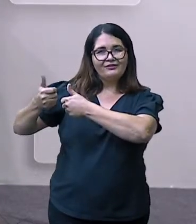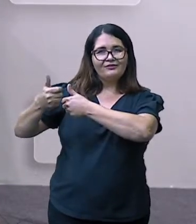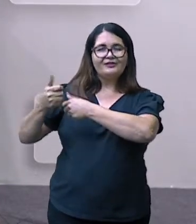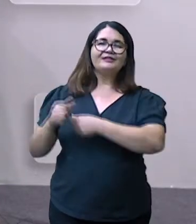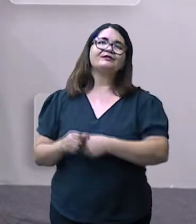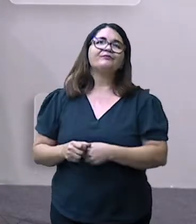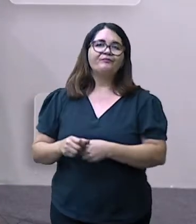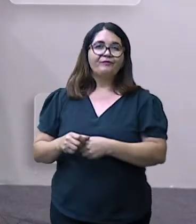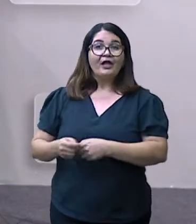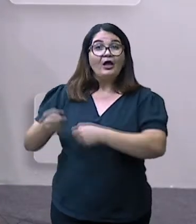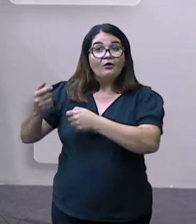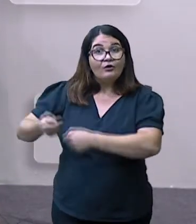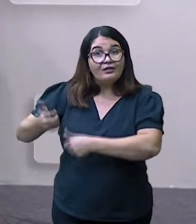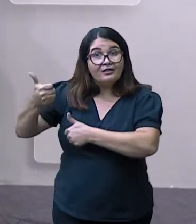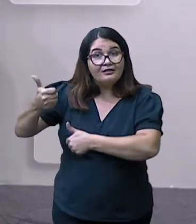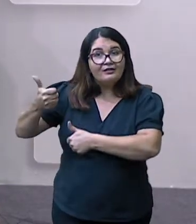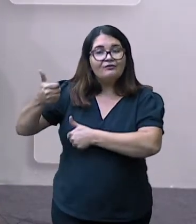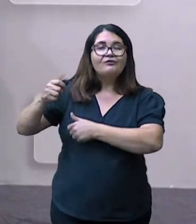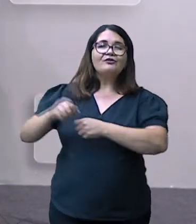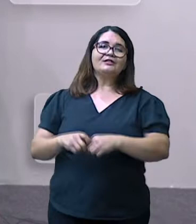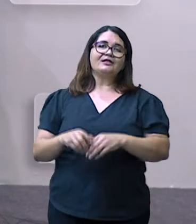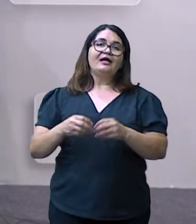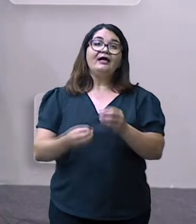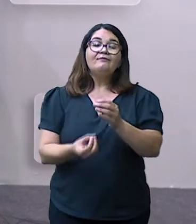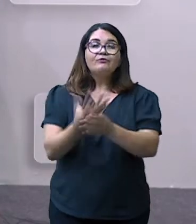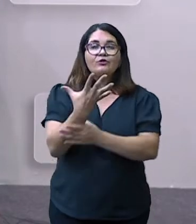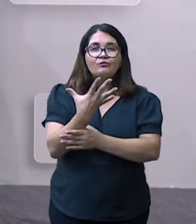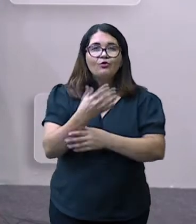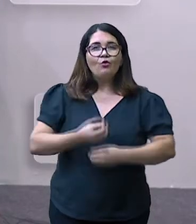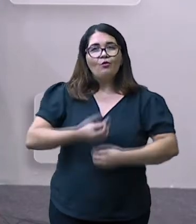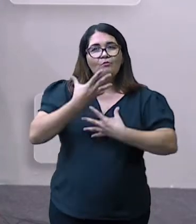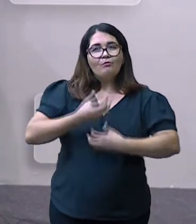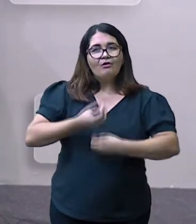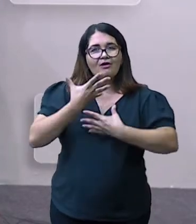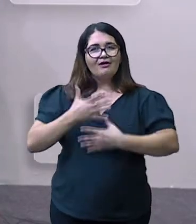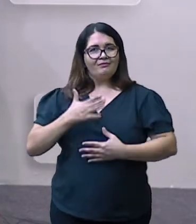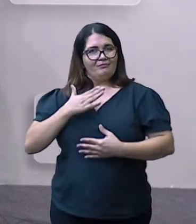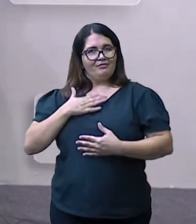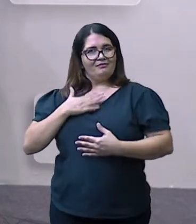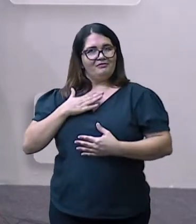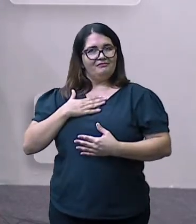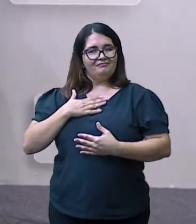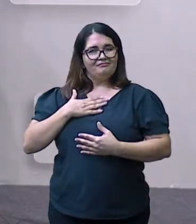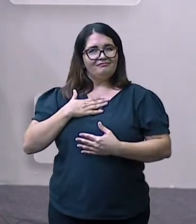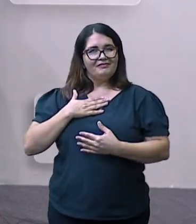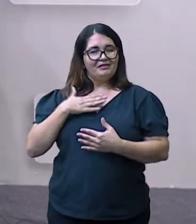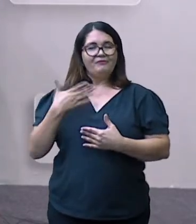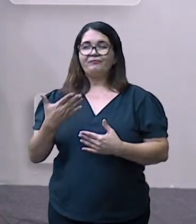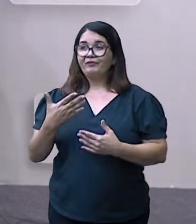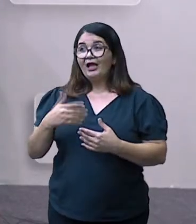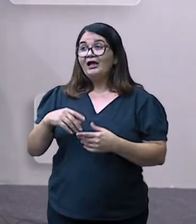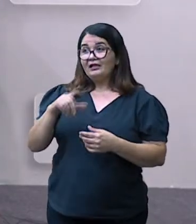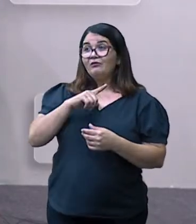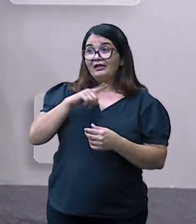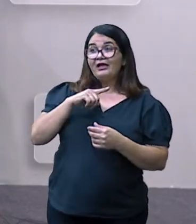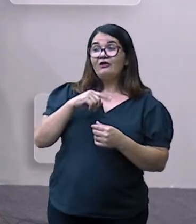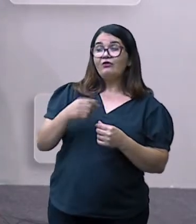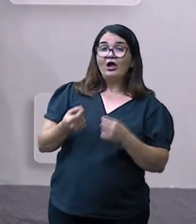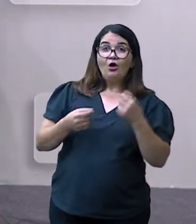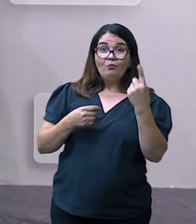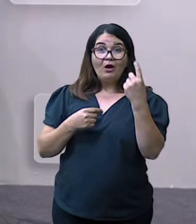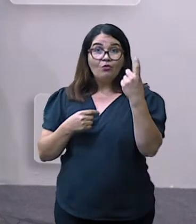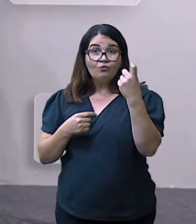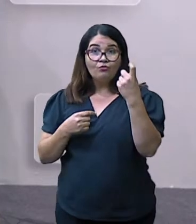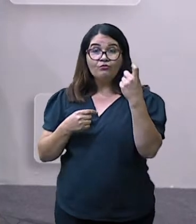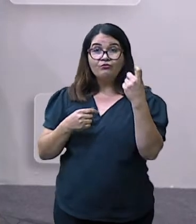poema para mim. Preciso não. Nem os filhos, nem a filha, porque ele só teve uma filha, né? E nem os